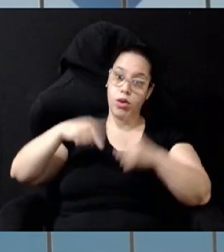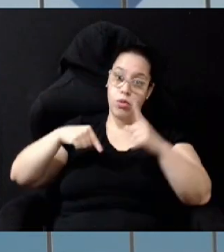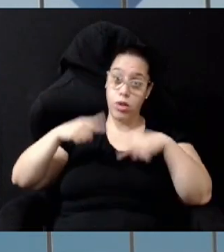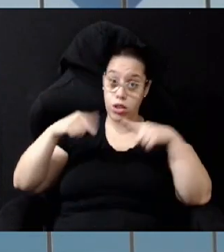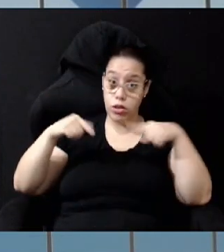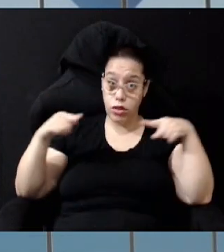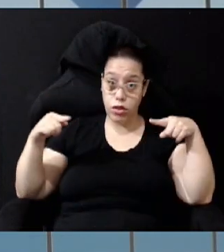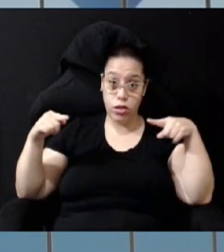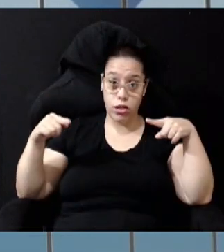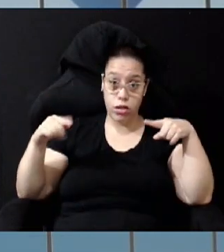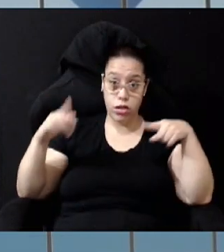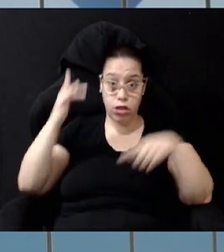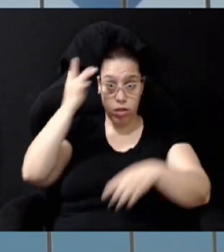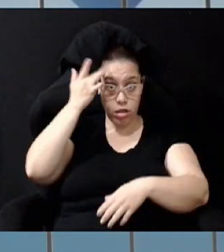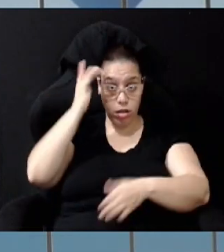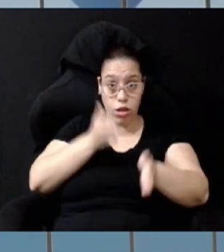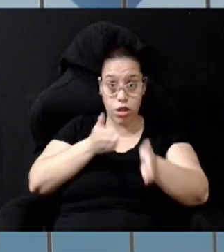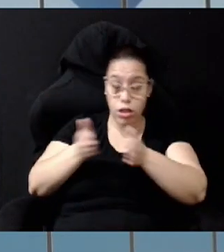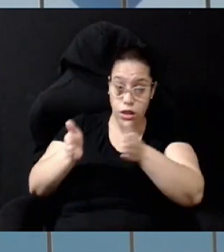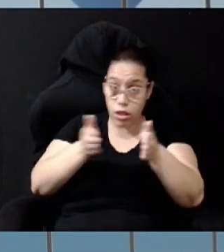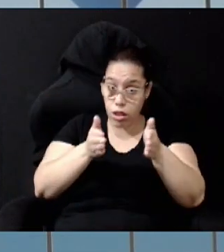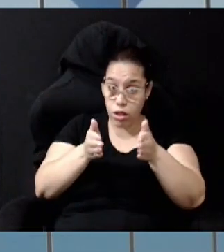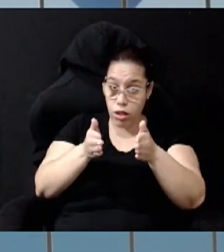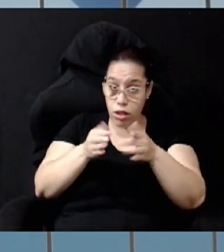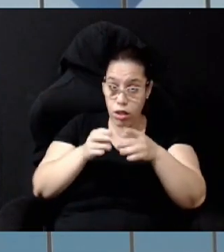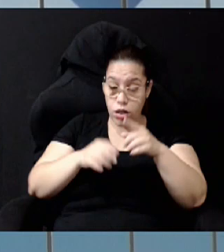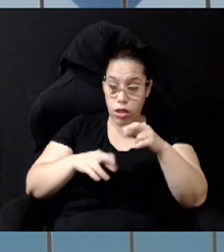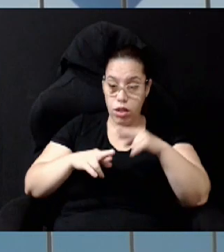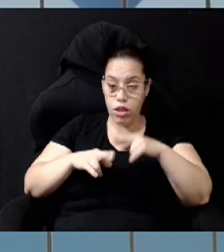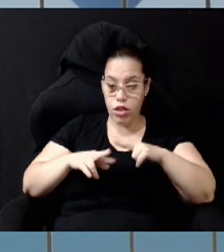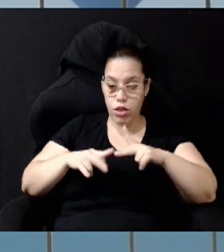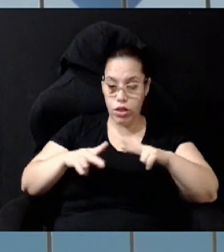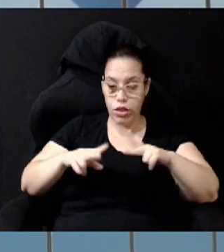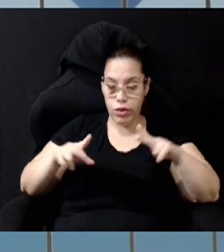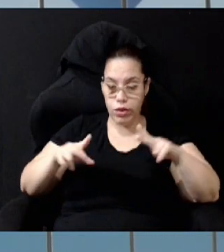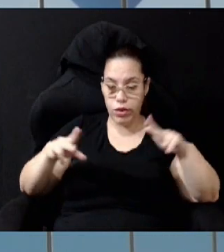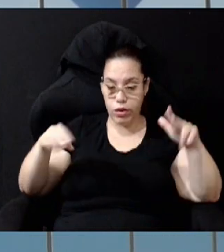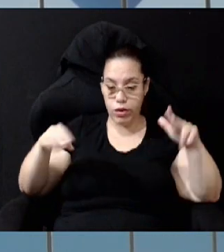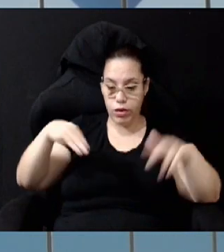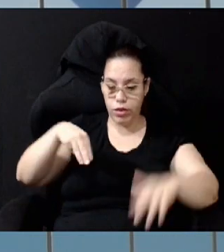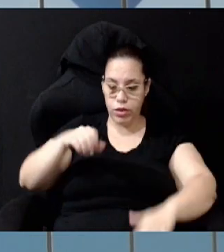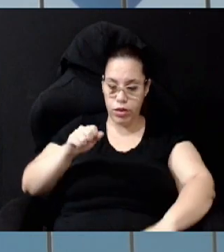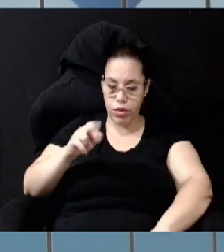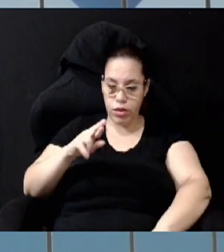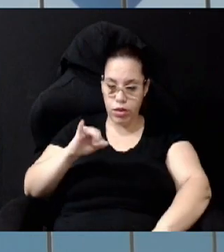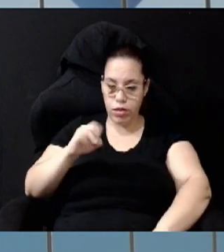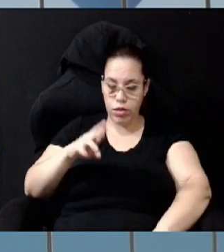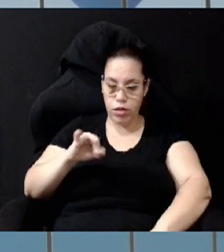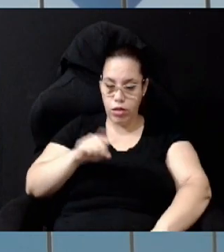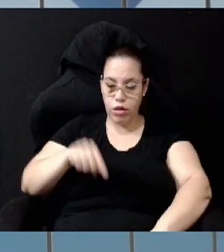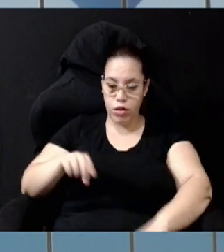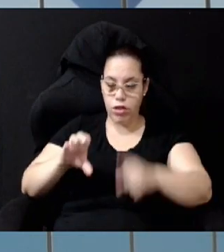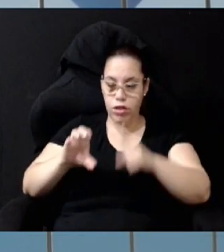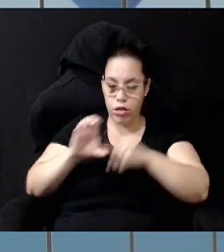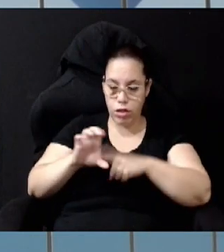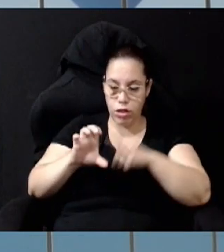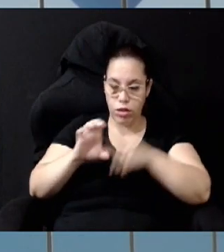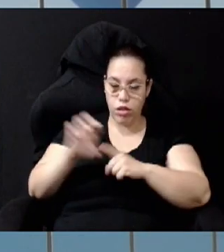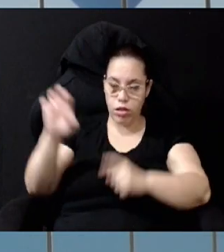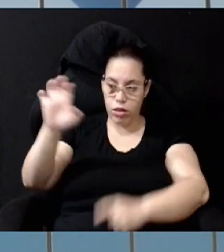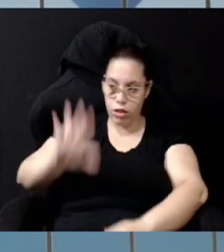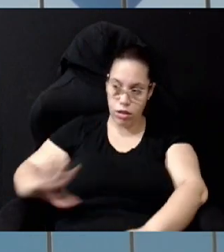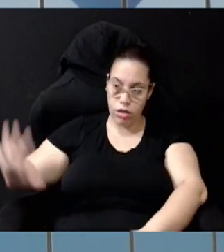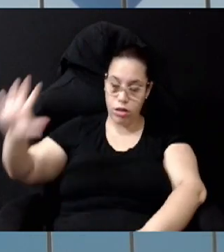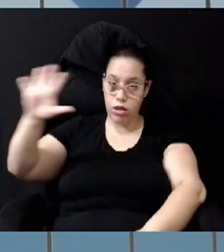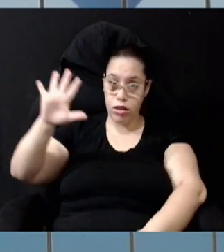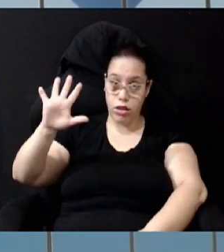o caminho é esse, é você diversificar a matriz para não criar dependência. O que a gente viu na Europa recentemente com a guerra da